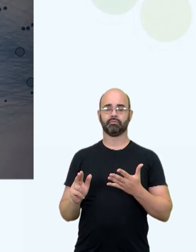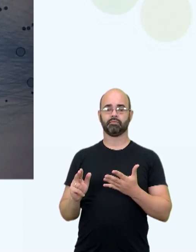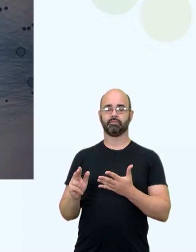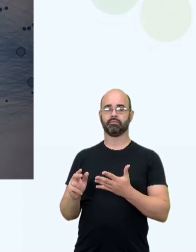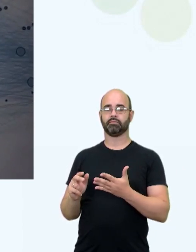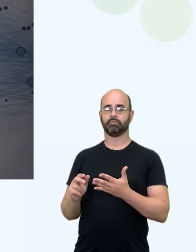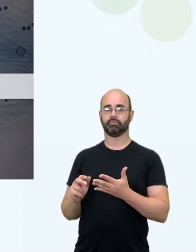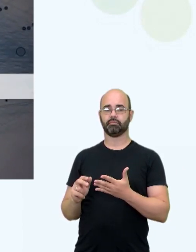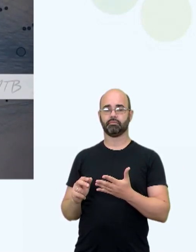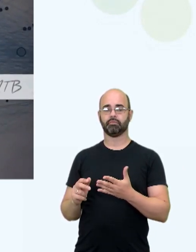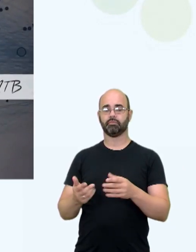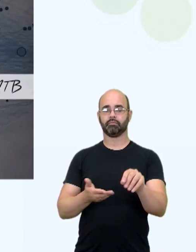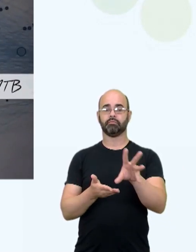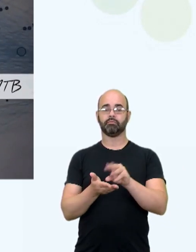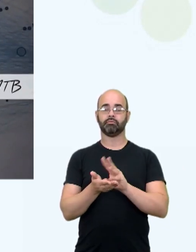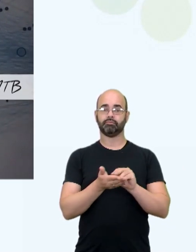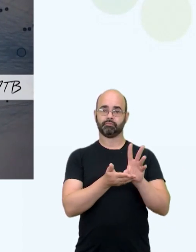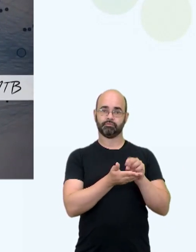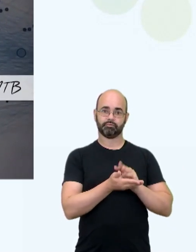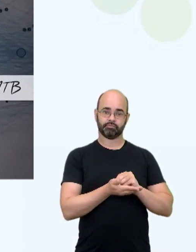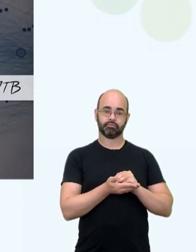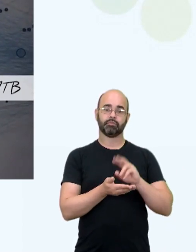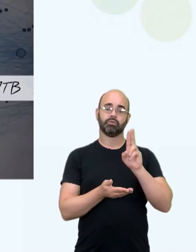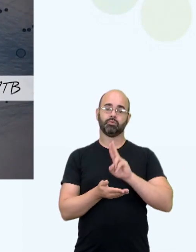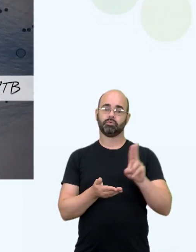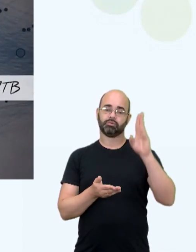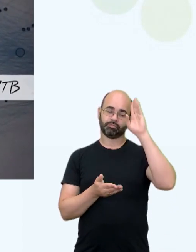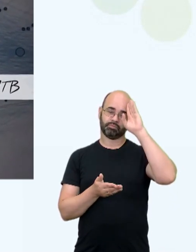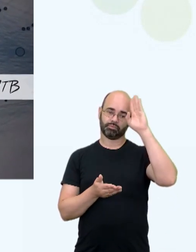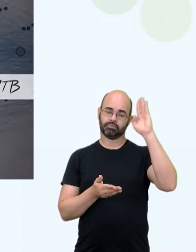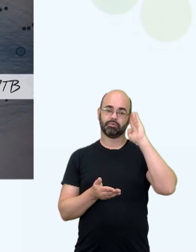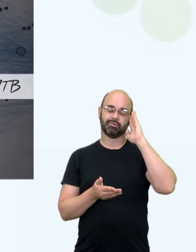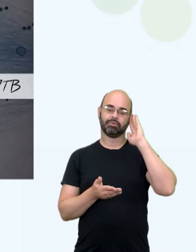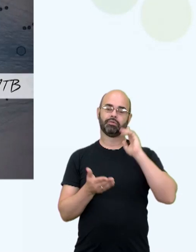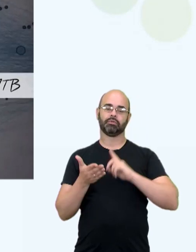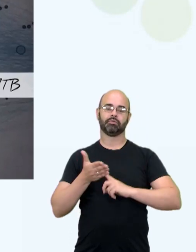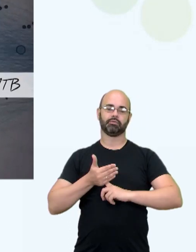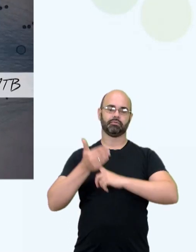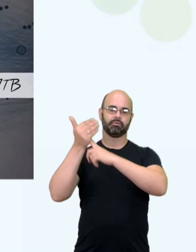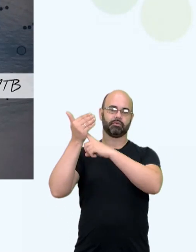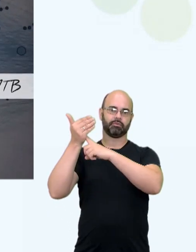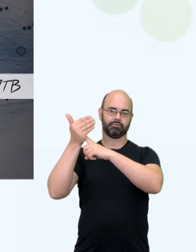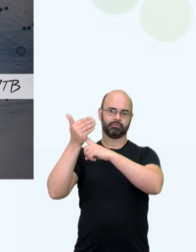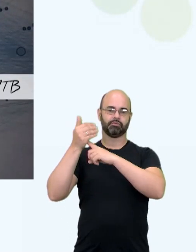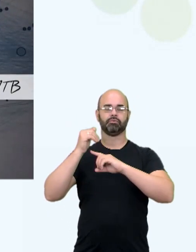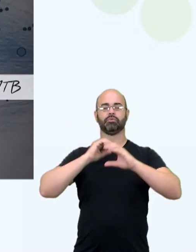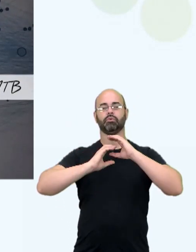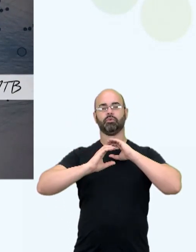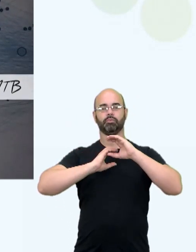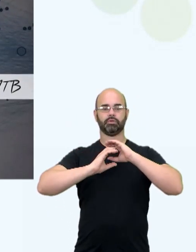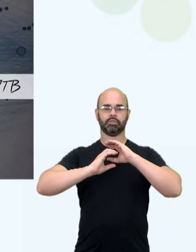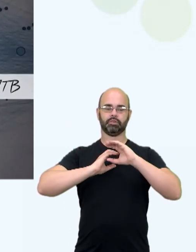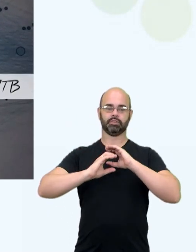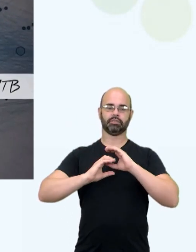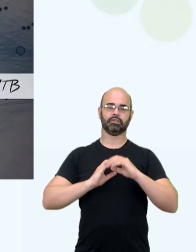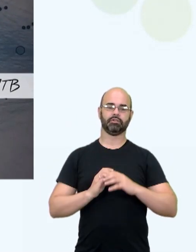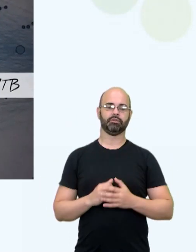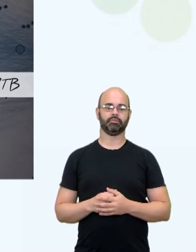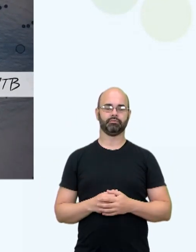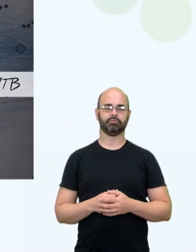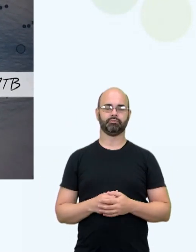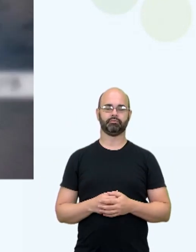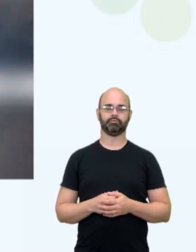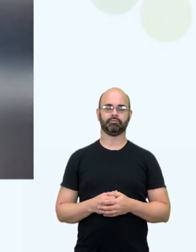paradigma da documentação refere-se mais à utilização eficaz das tecnologias de informação e comunicação, com destaque para